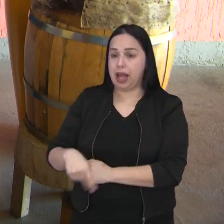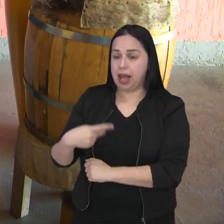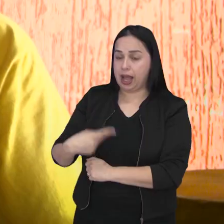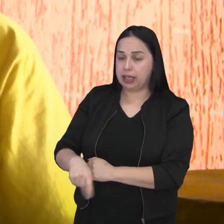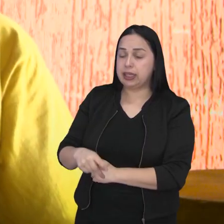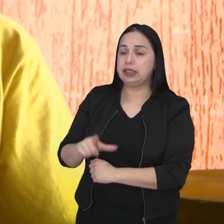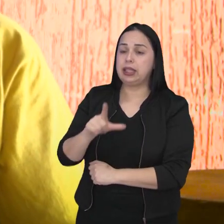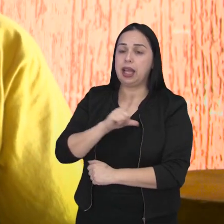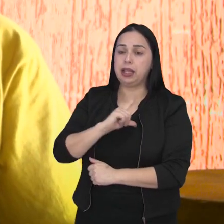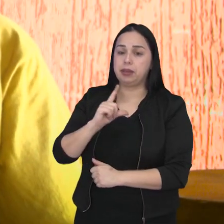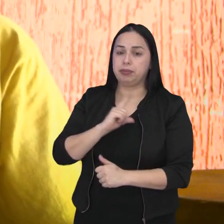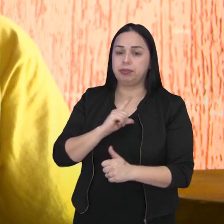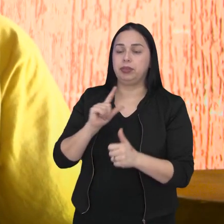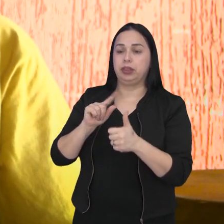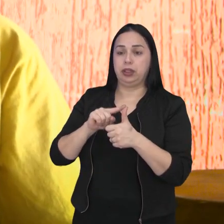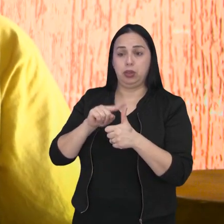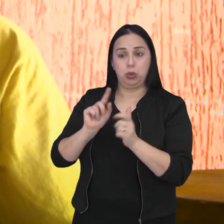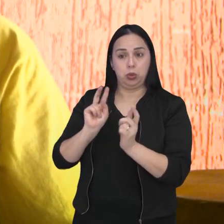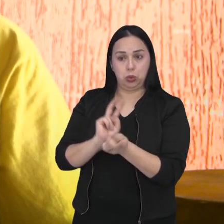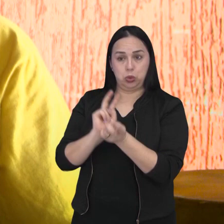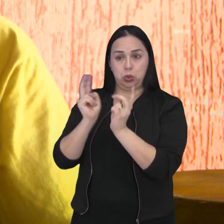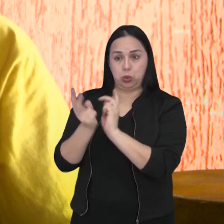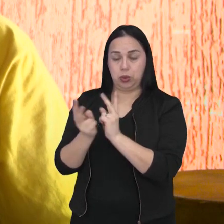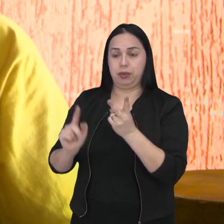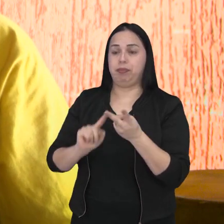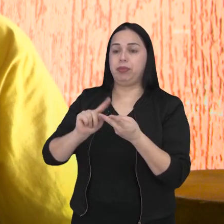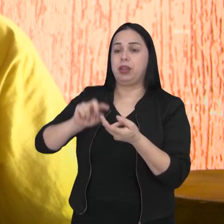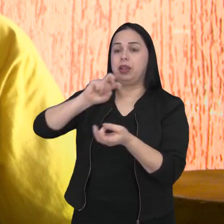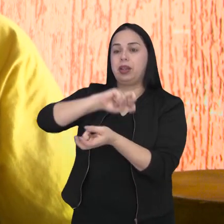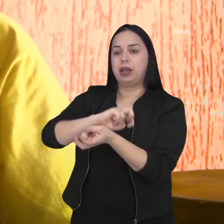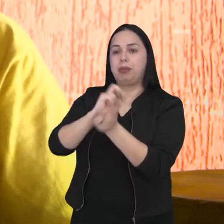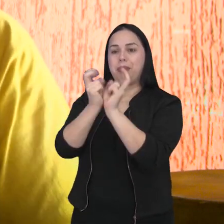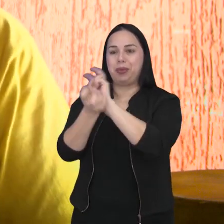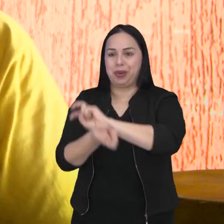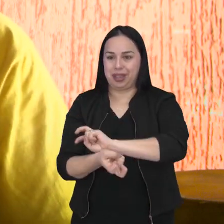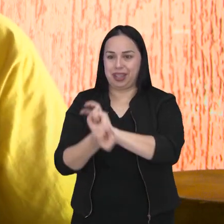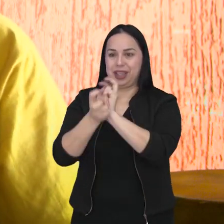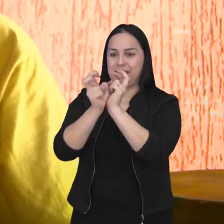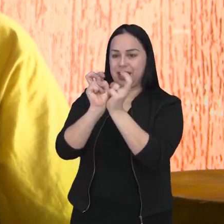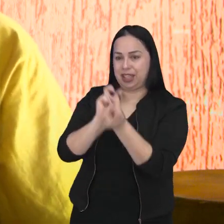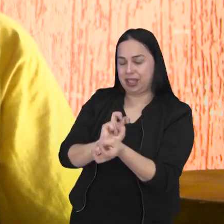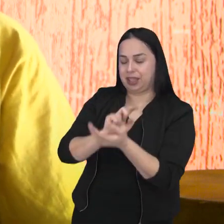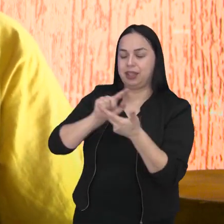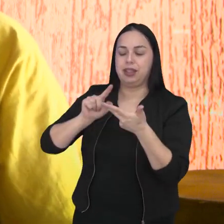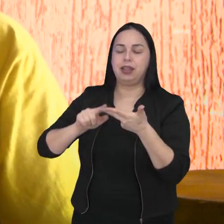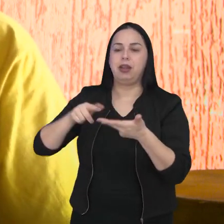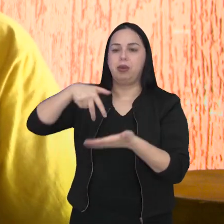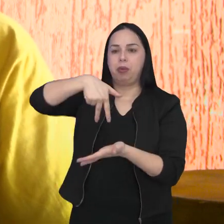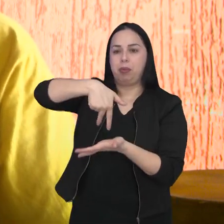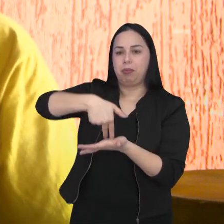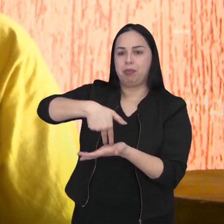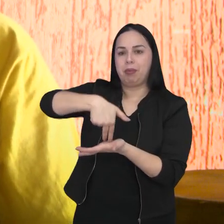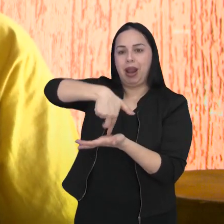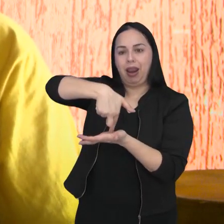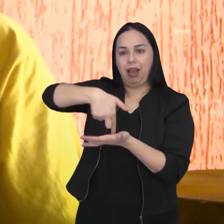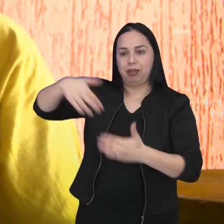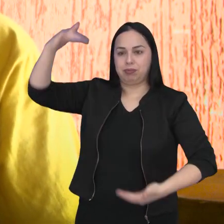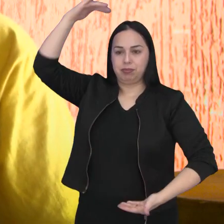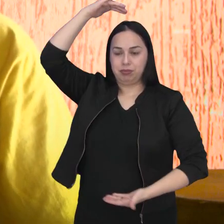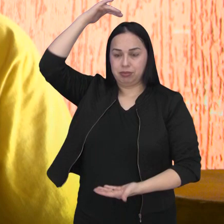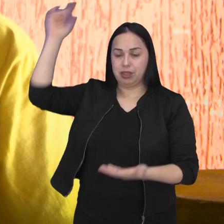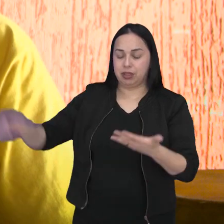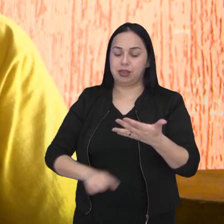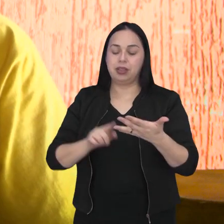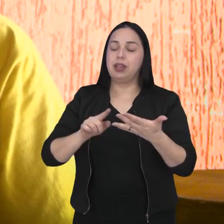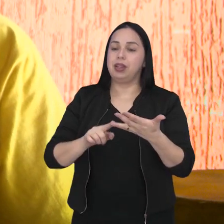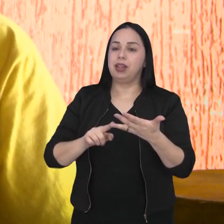aqui, agora no momento, a gente tem um jongo, tem capoeira,